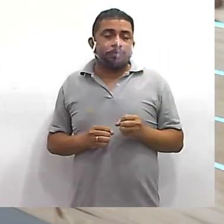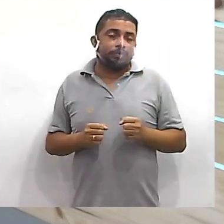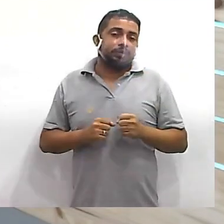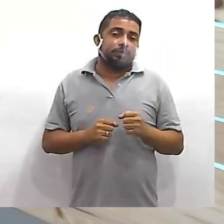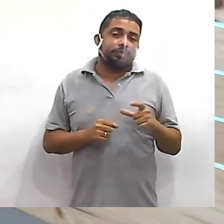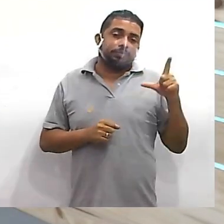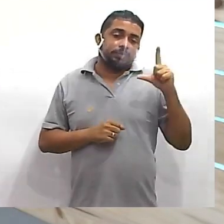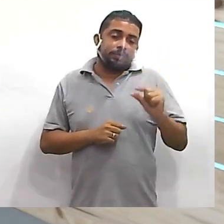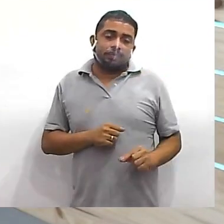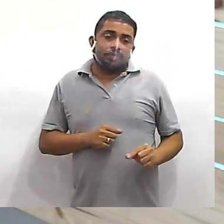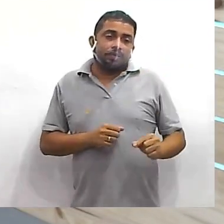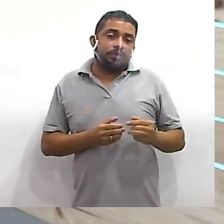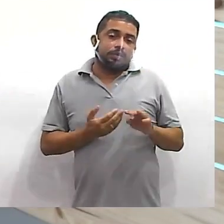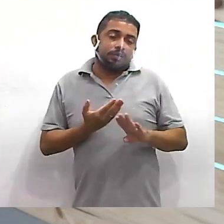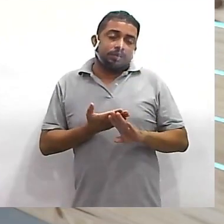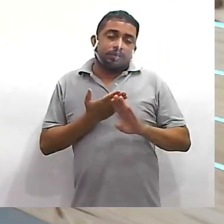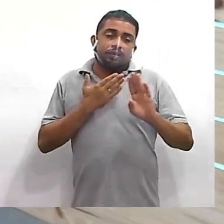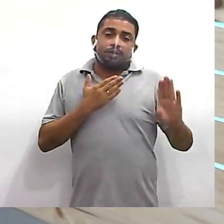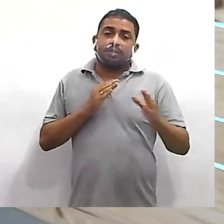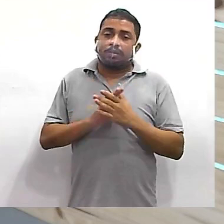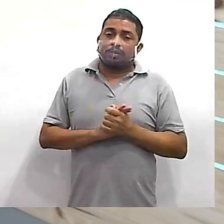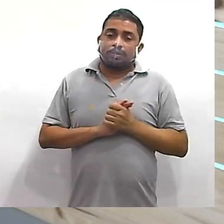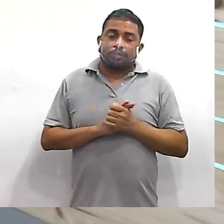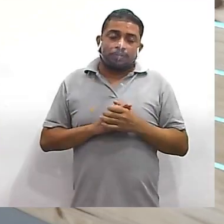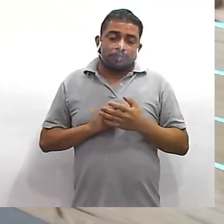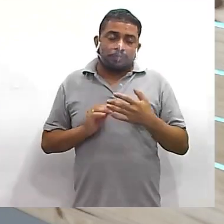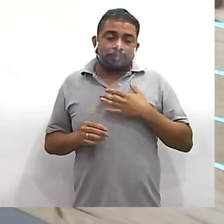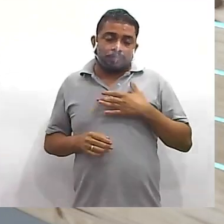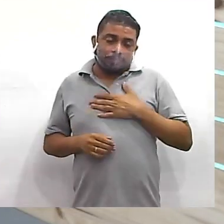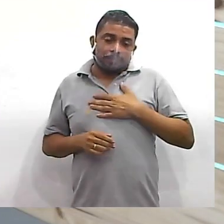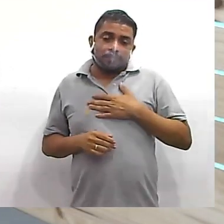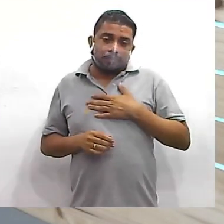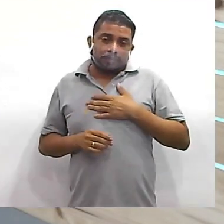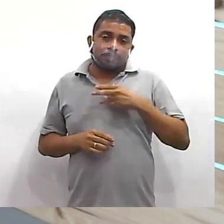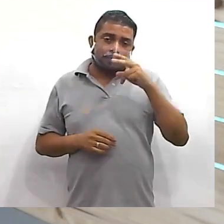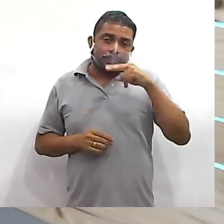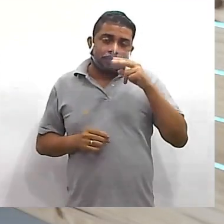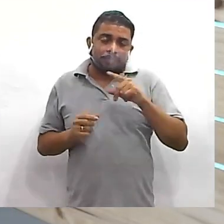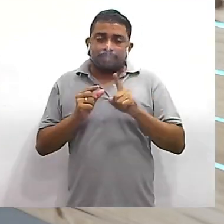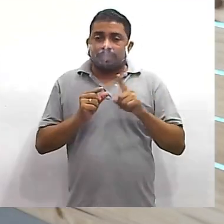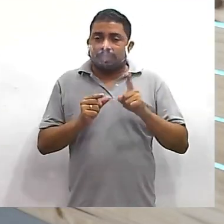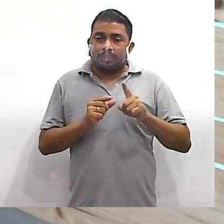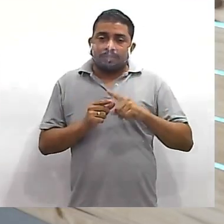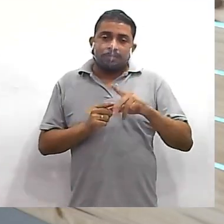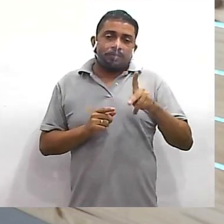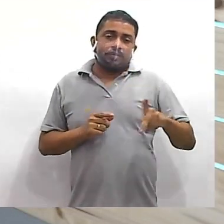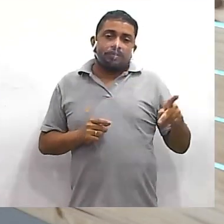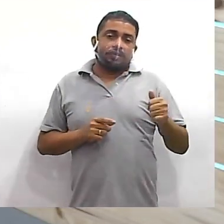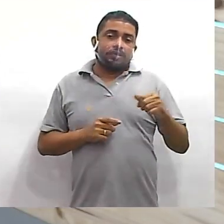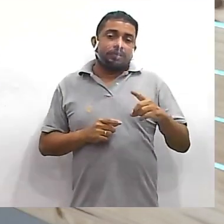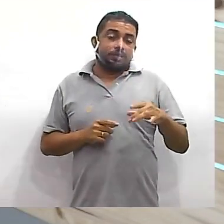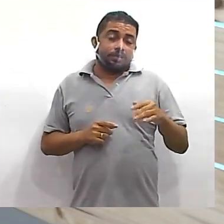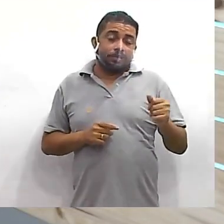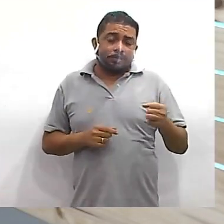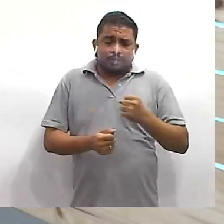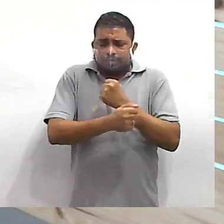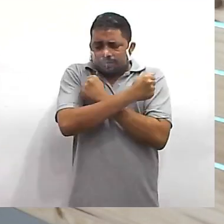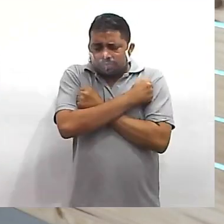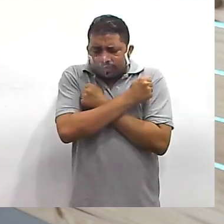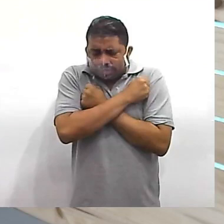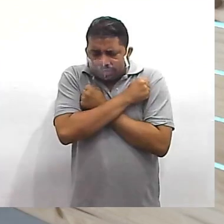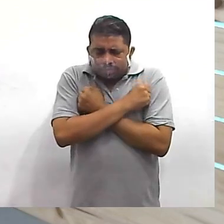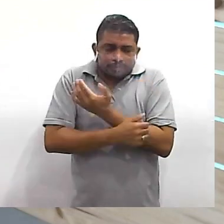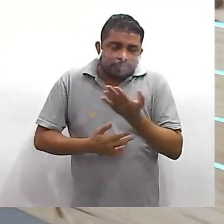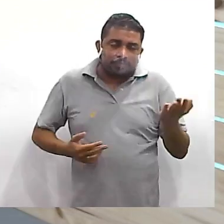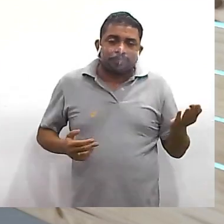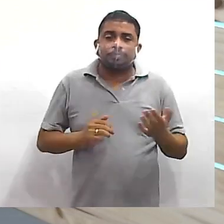minimizar nossa distância. Isso, eu faço as palavras do professor André, agradeço a todo mundo, deixo um imenso abraço fraterno para